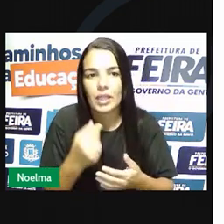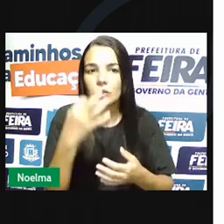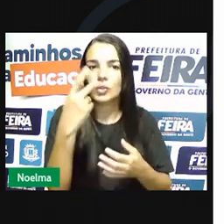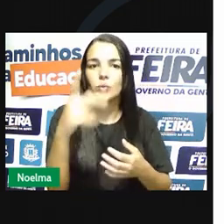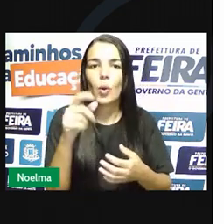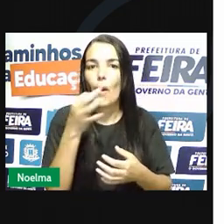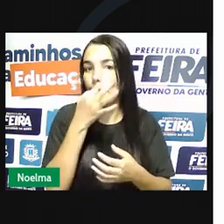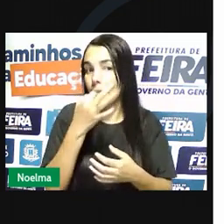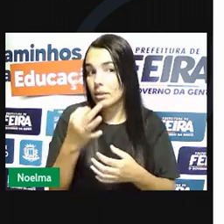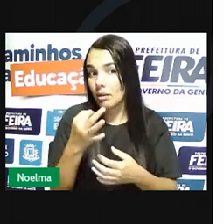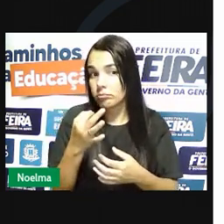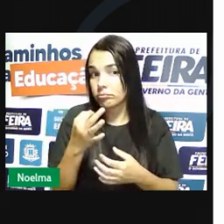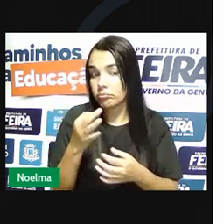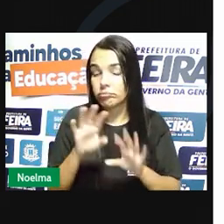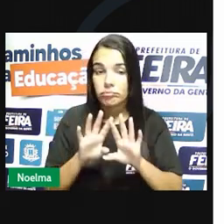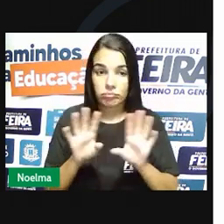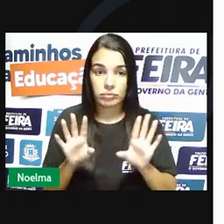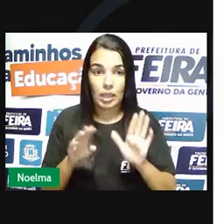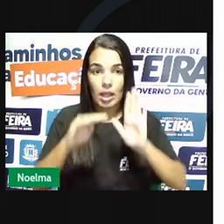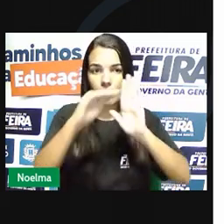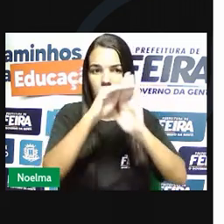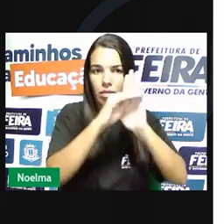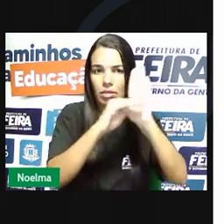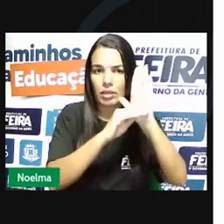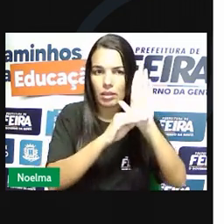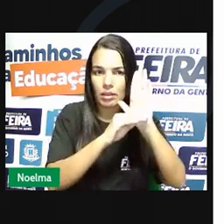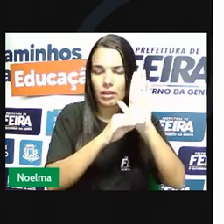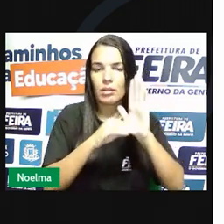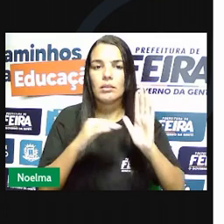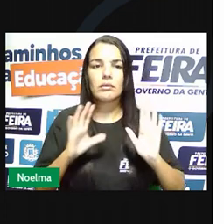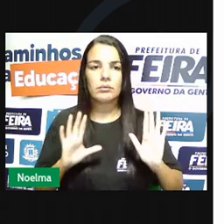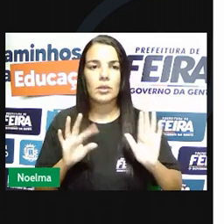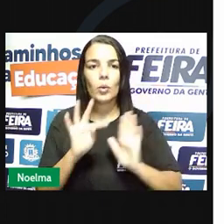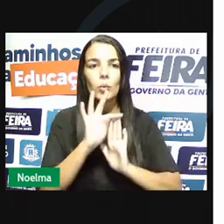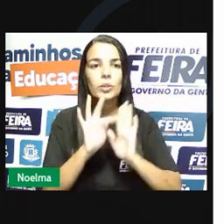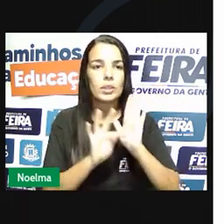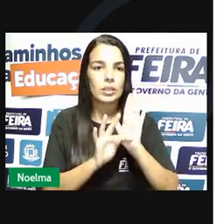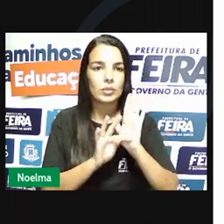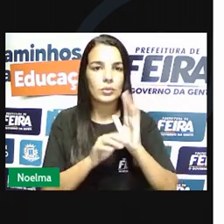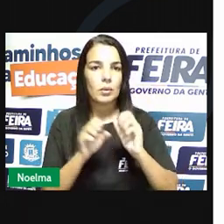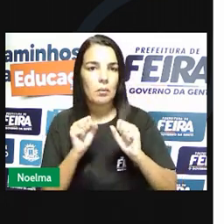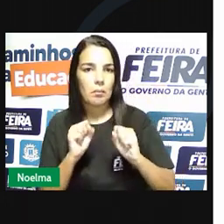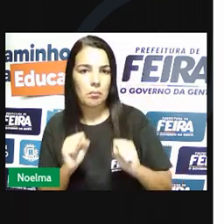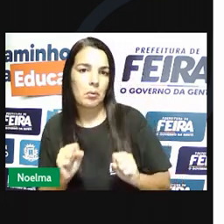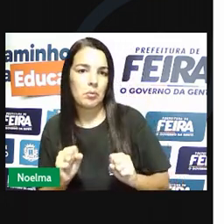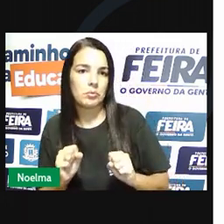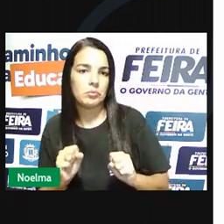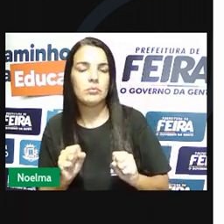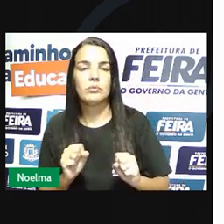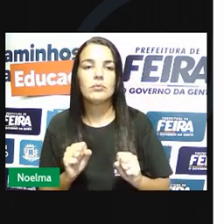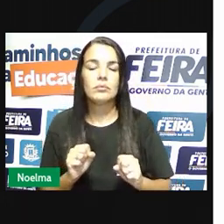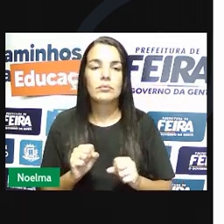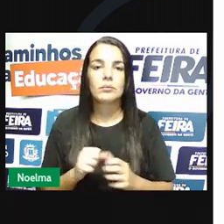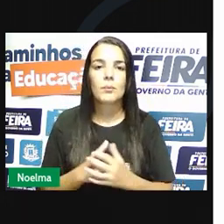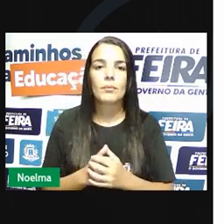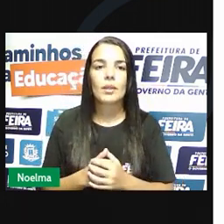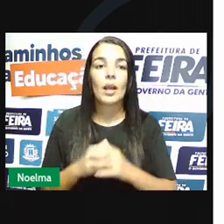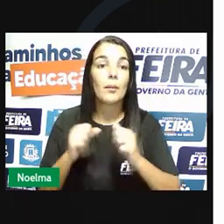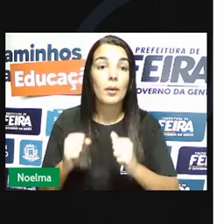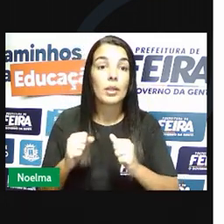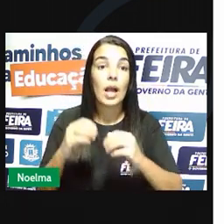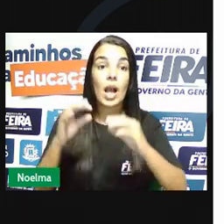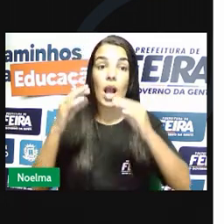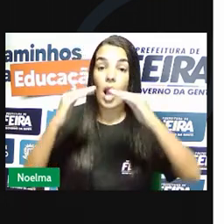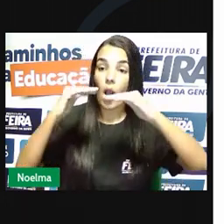e mais um parágrafo de conclusão. Não necessariamente nessa sequência, pode ser, sei lá, dois de conclusão, um de desenvolvimento, isso